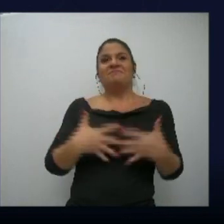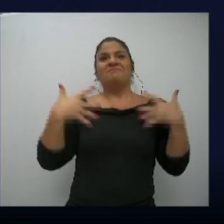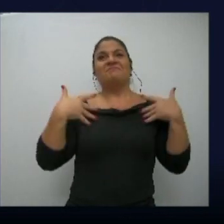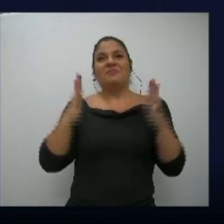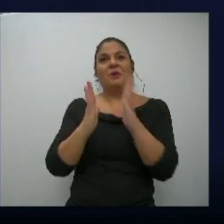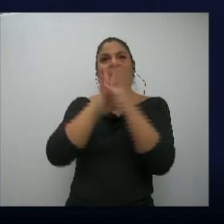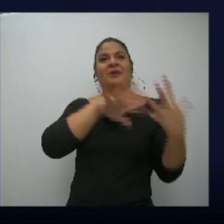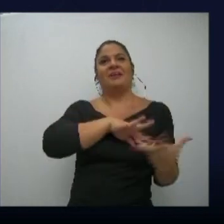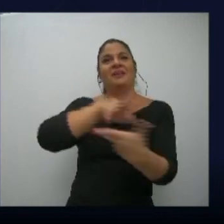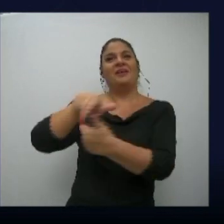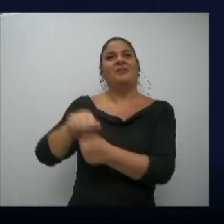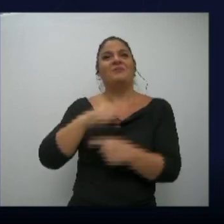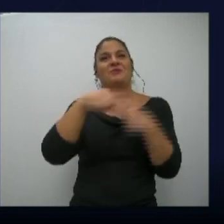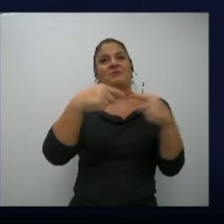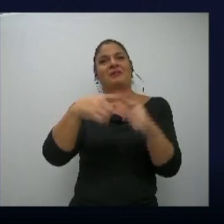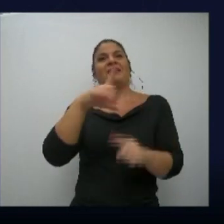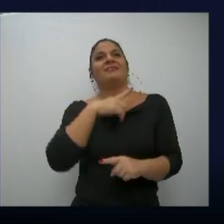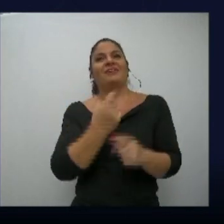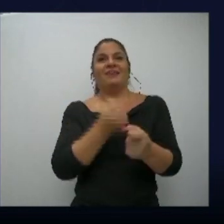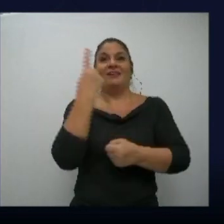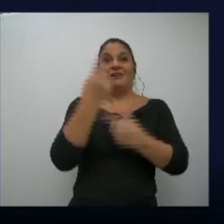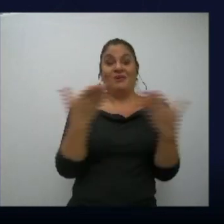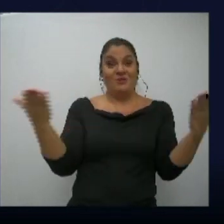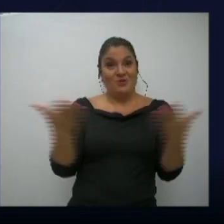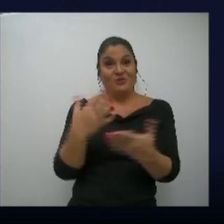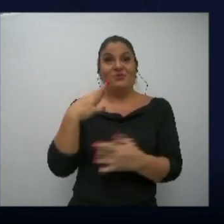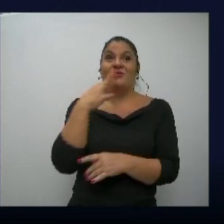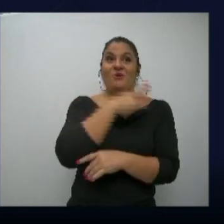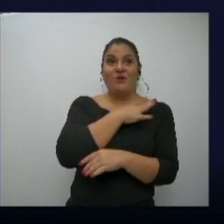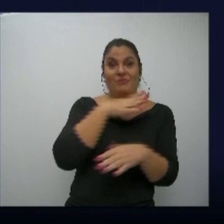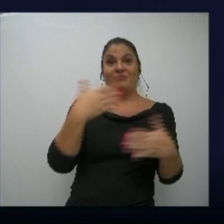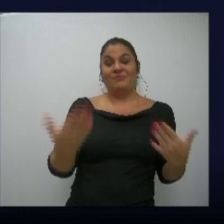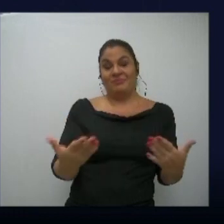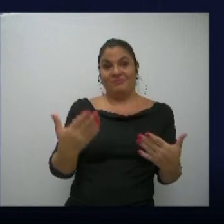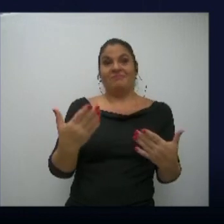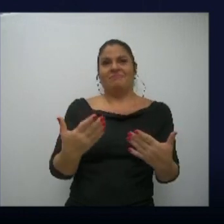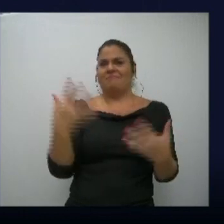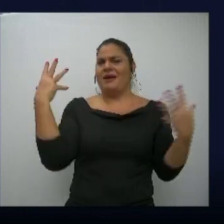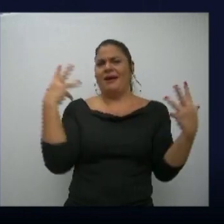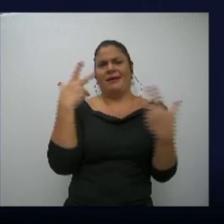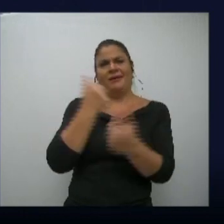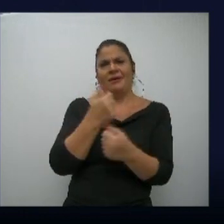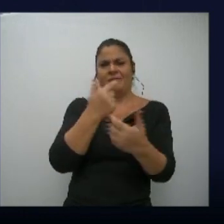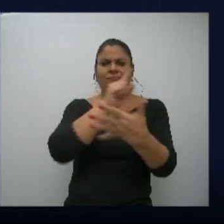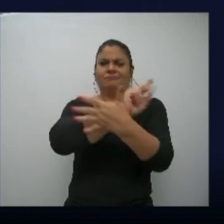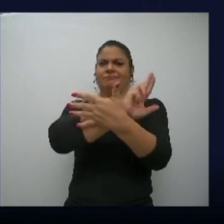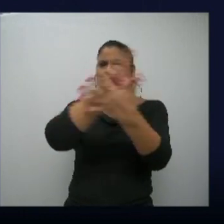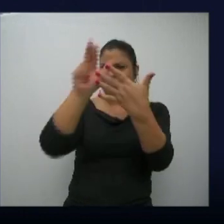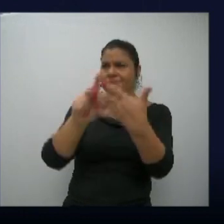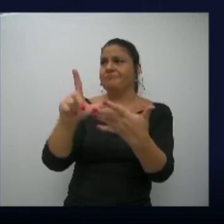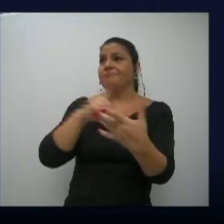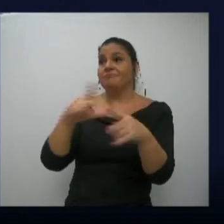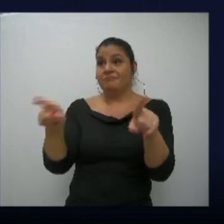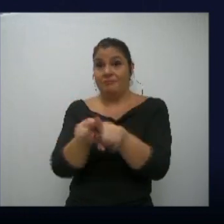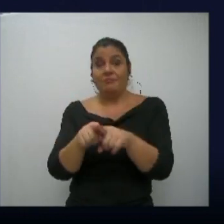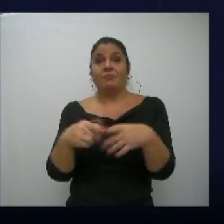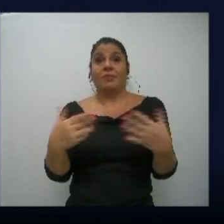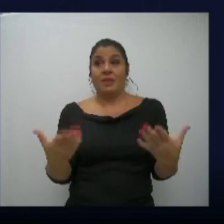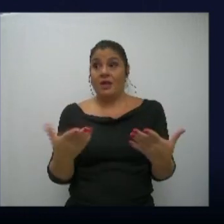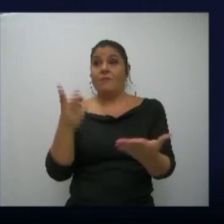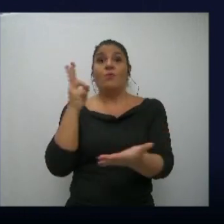empate o mundo acho que tem alguns volumosas hoje o Guilherme aí na mega moda em vários outros a